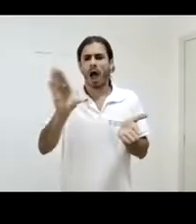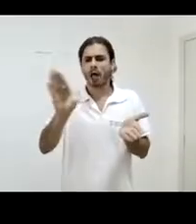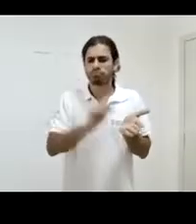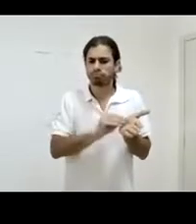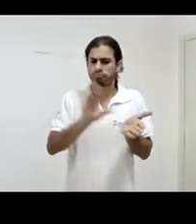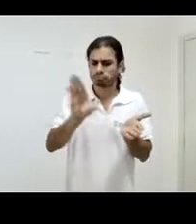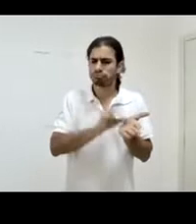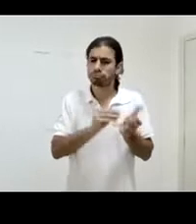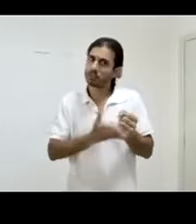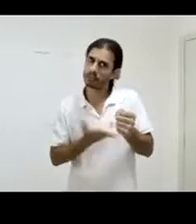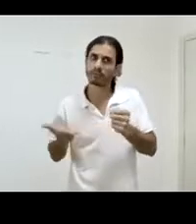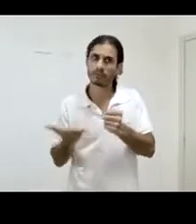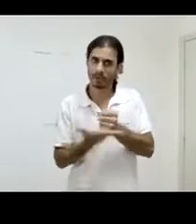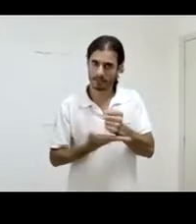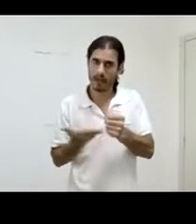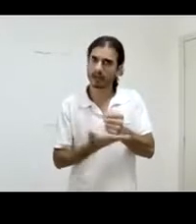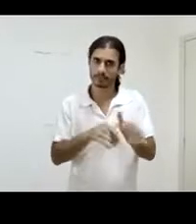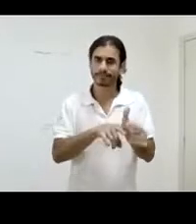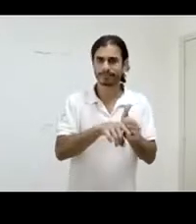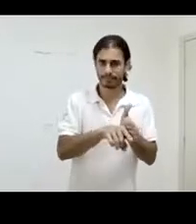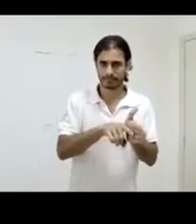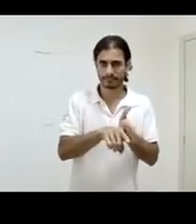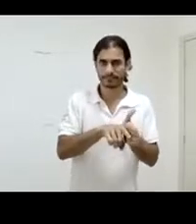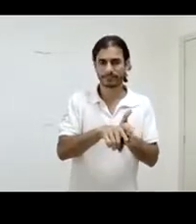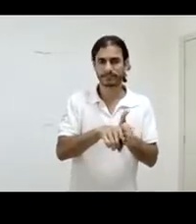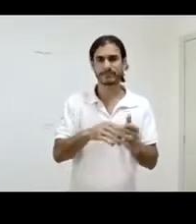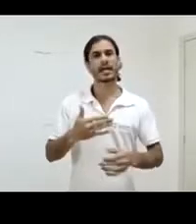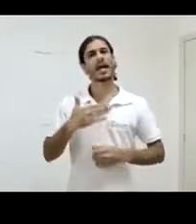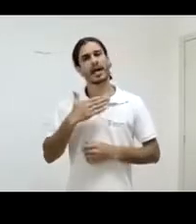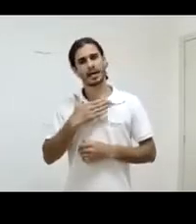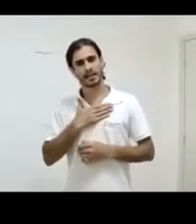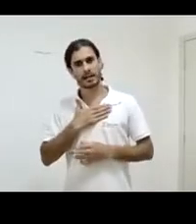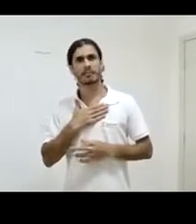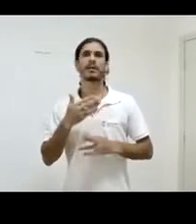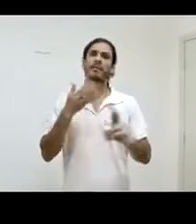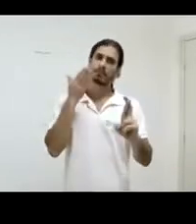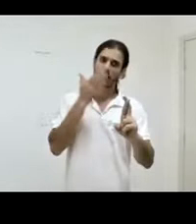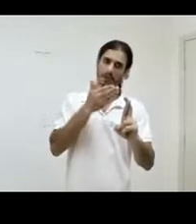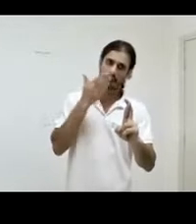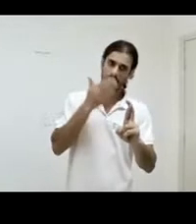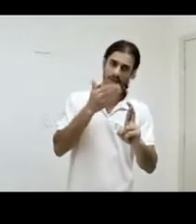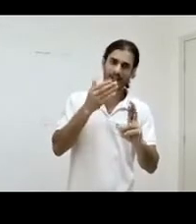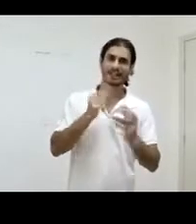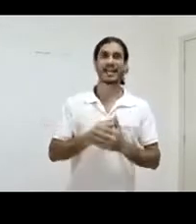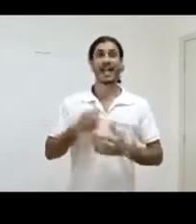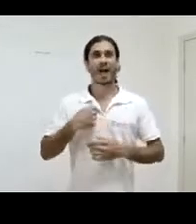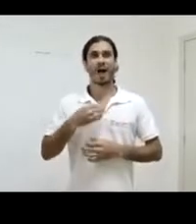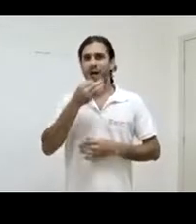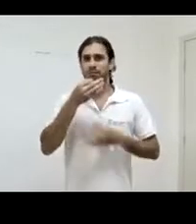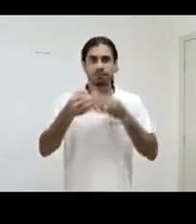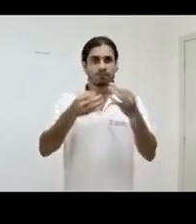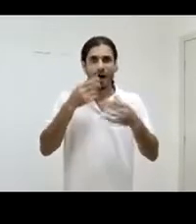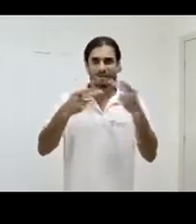finais. Então, essas são as minhas referências. Eu peço desculpas se eu estou falando rápido, que eu estou bem nervosa.